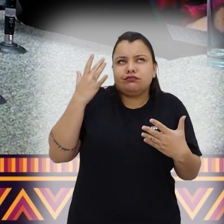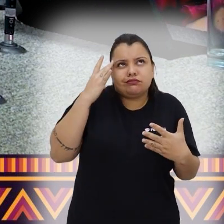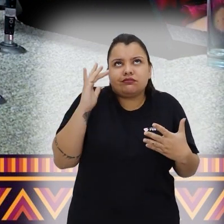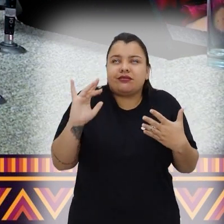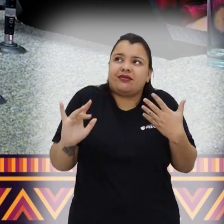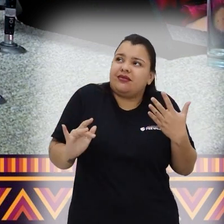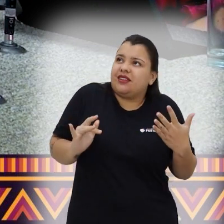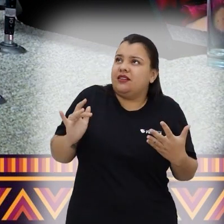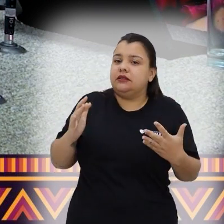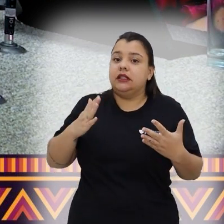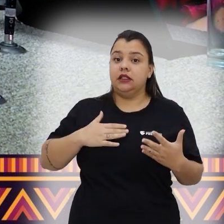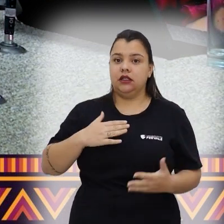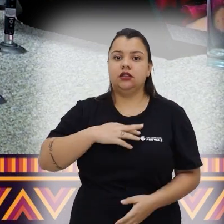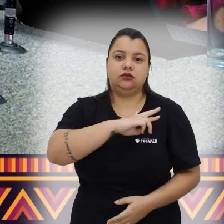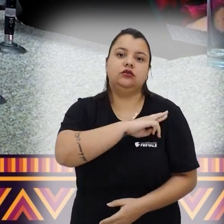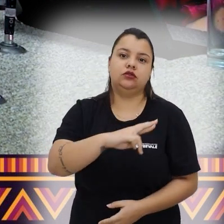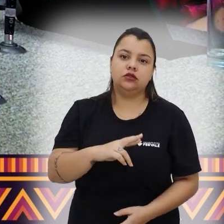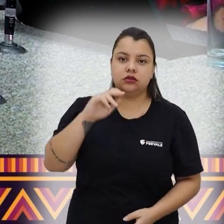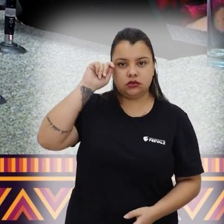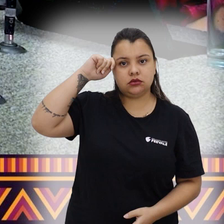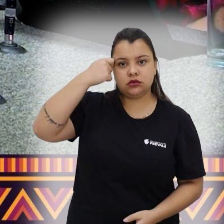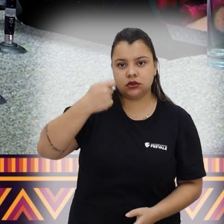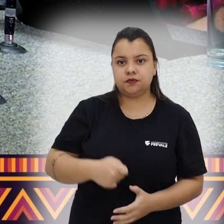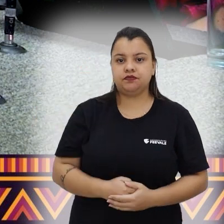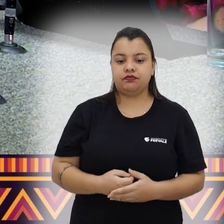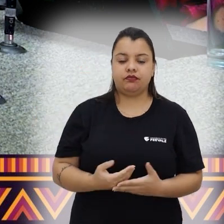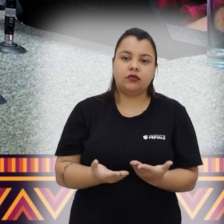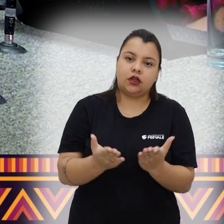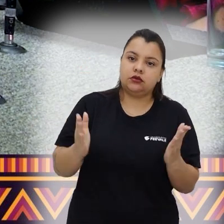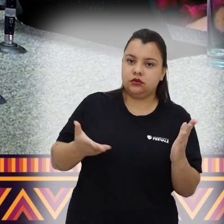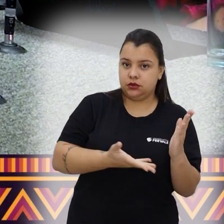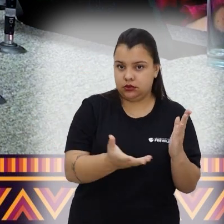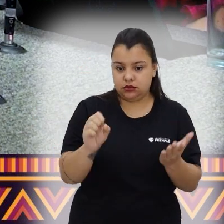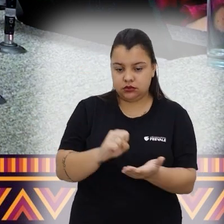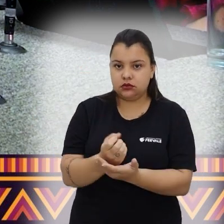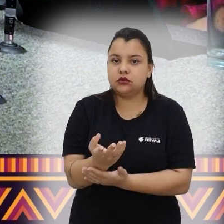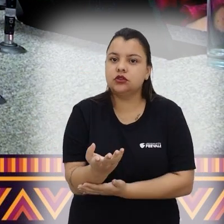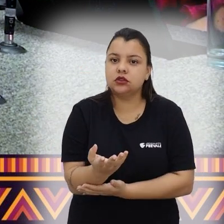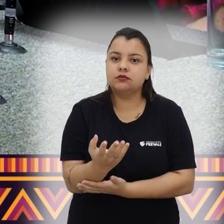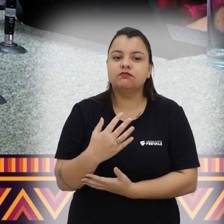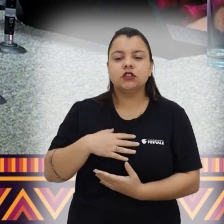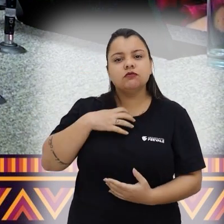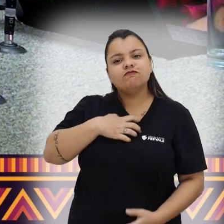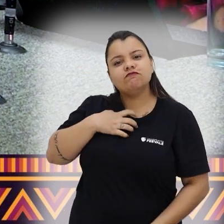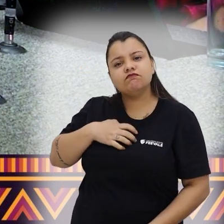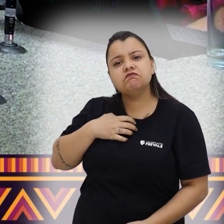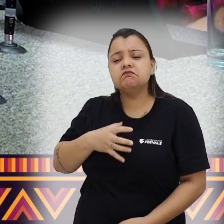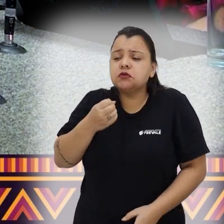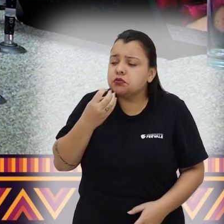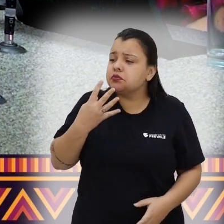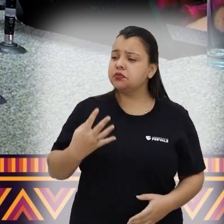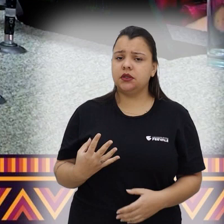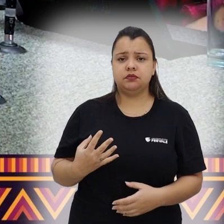assim, eu sou de religião matriz africana, e tô abrindo agora aqui no podcast porque me sinto à vontade e acolhida para abrir sobre